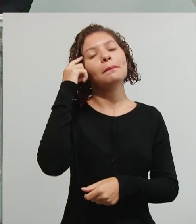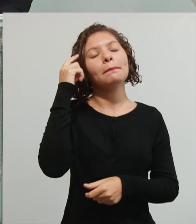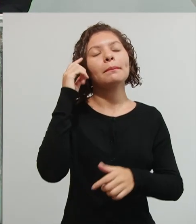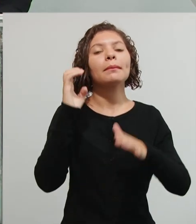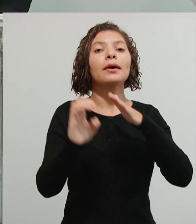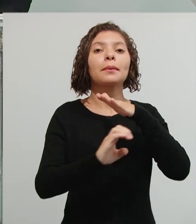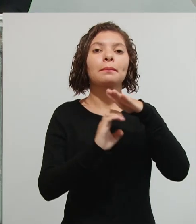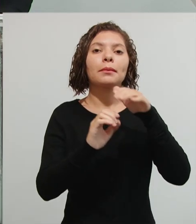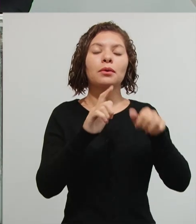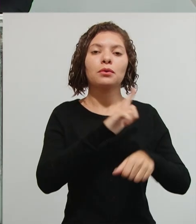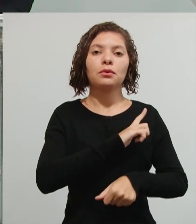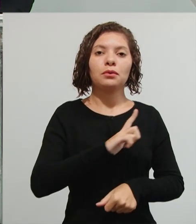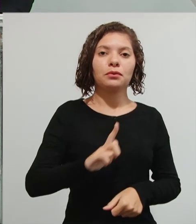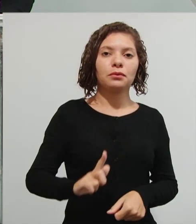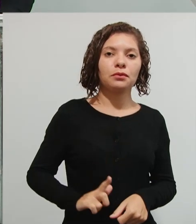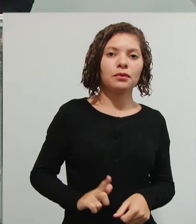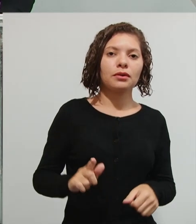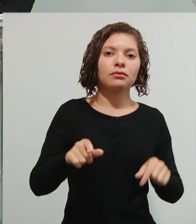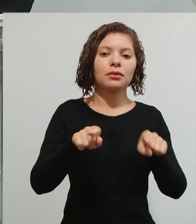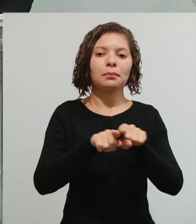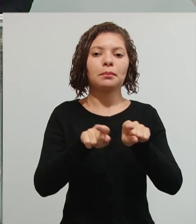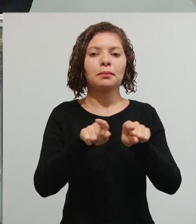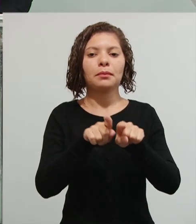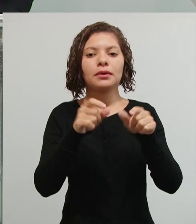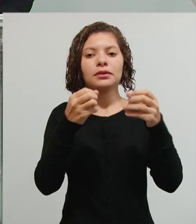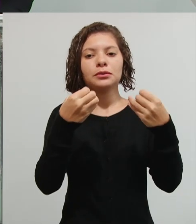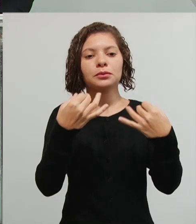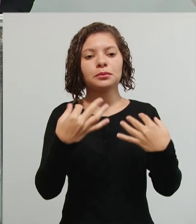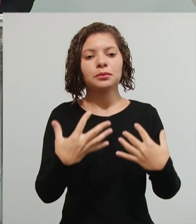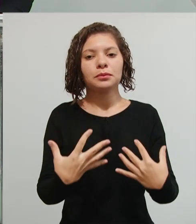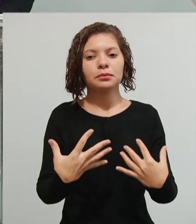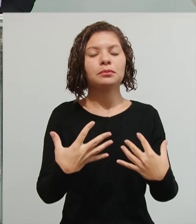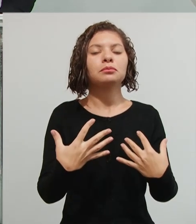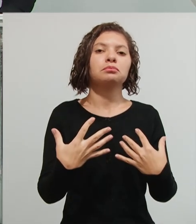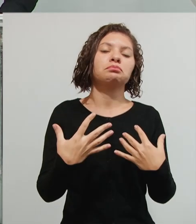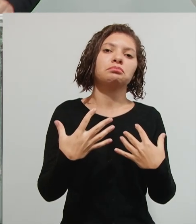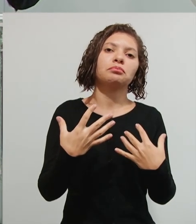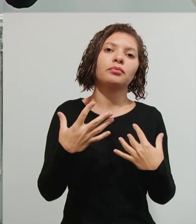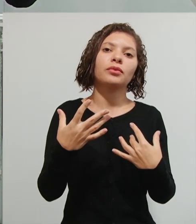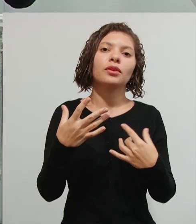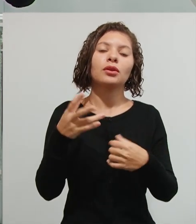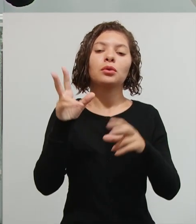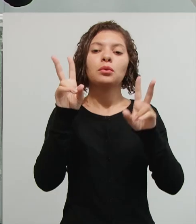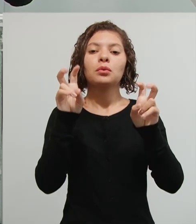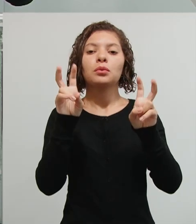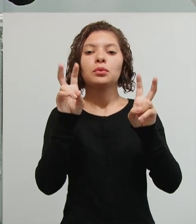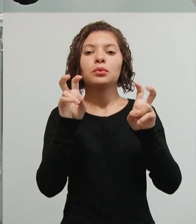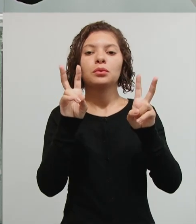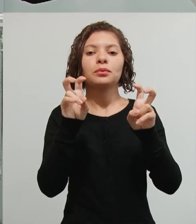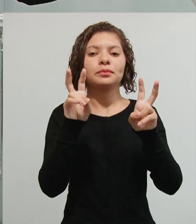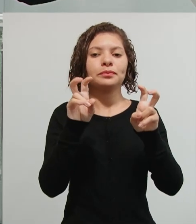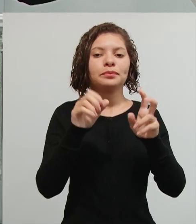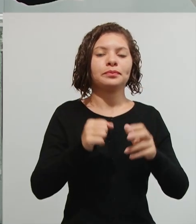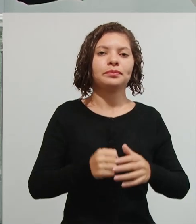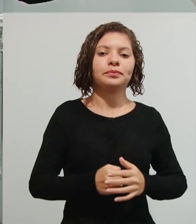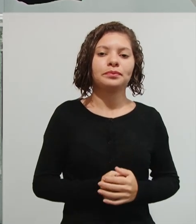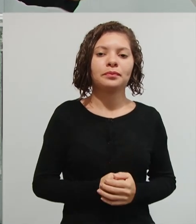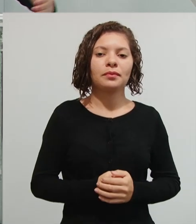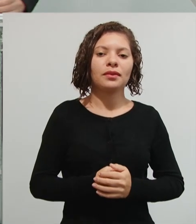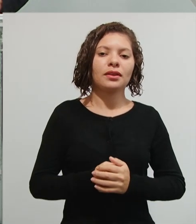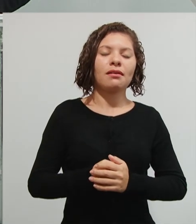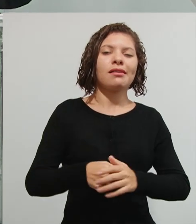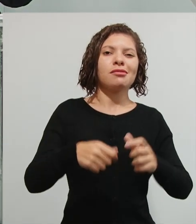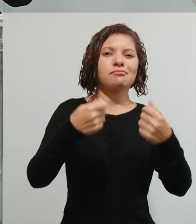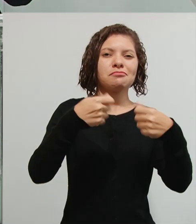Os governos também falam sobre isso quando a gente vai elaborar orçamento público. A gente fala que o cobertor é curto e as necessidades são